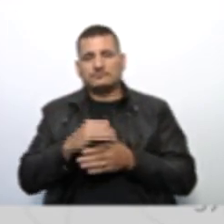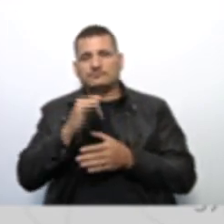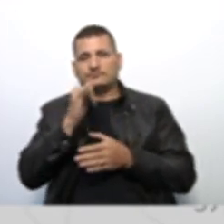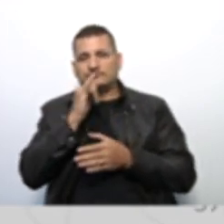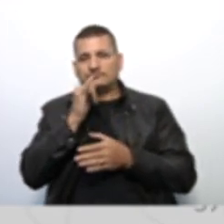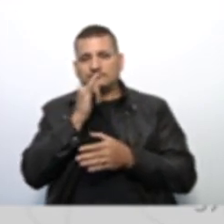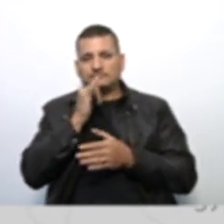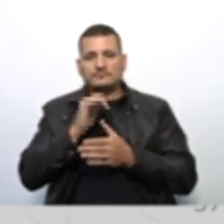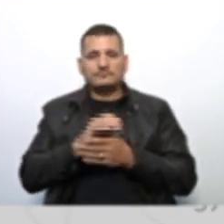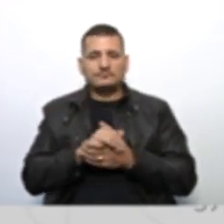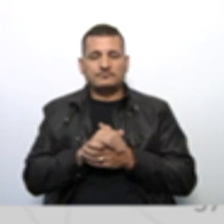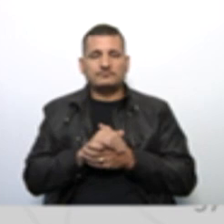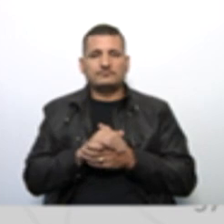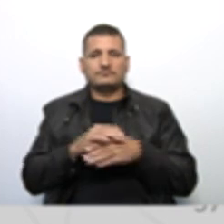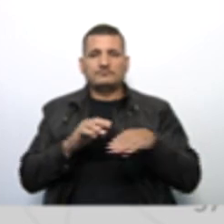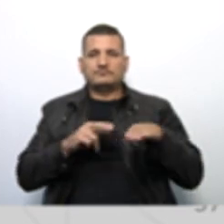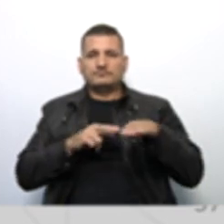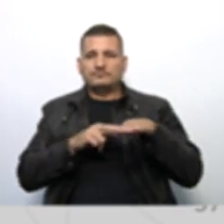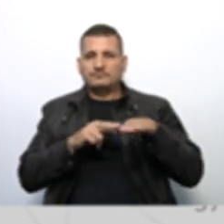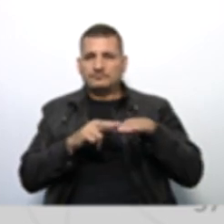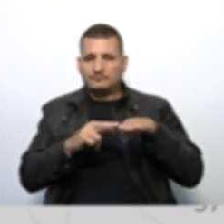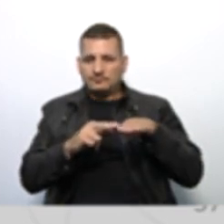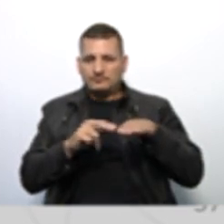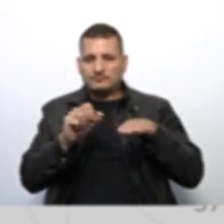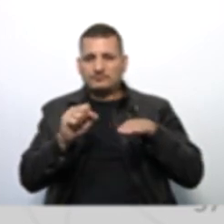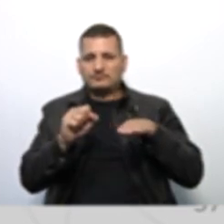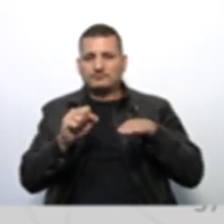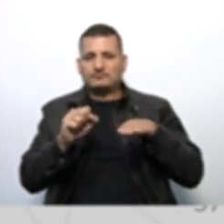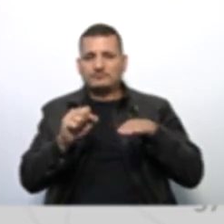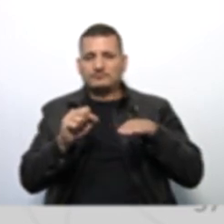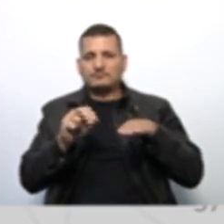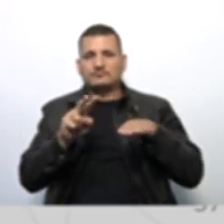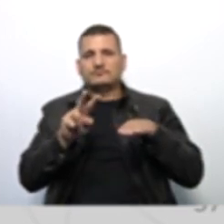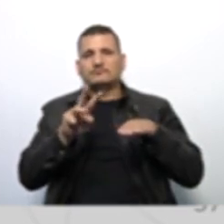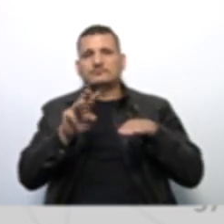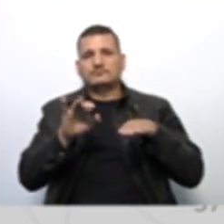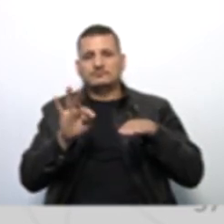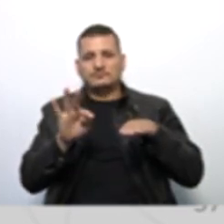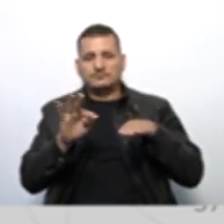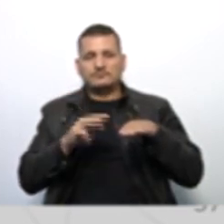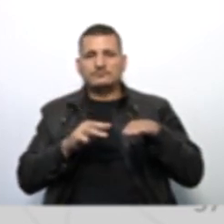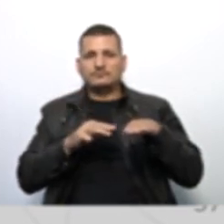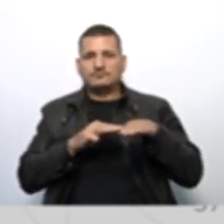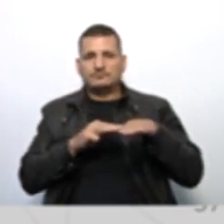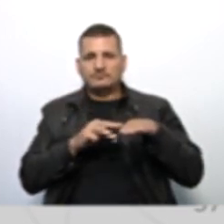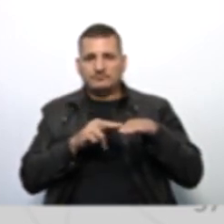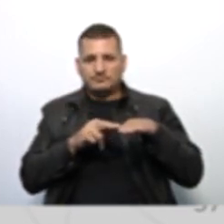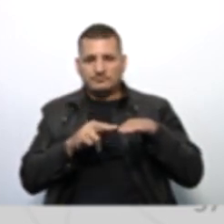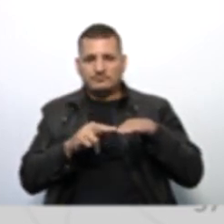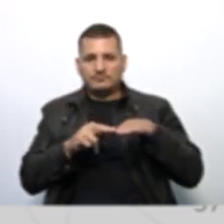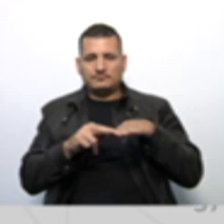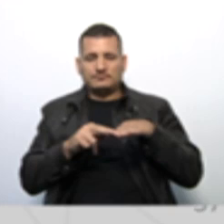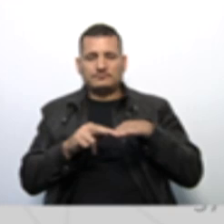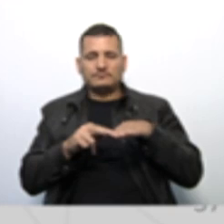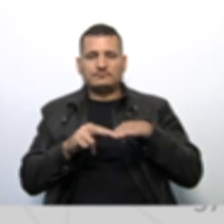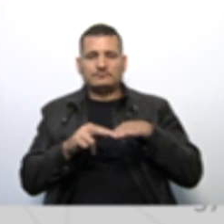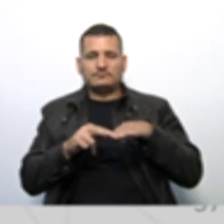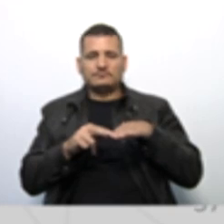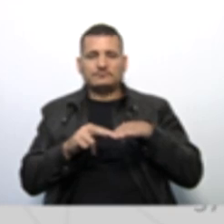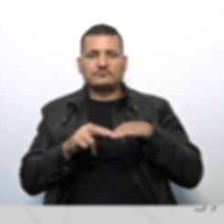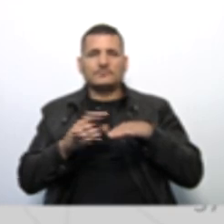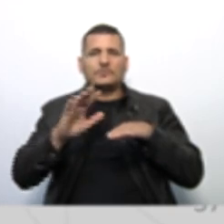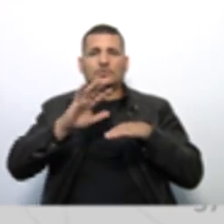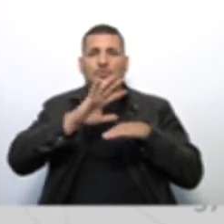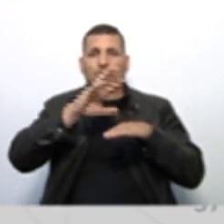nosso switchzinho, certo? Esse switch aqui seria o nosso ponto central. E todos os dispositivos